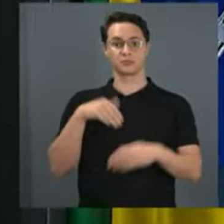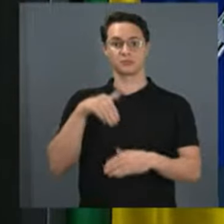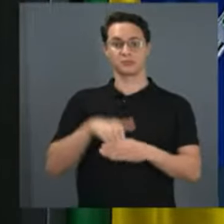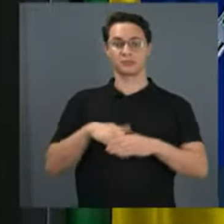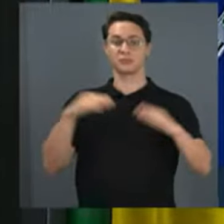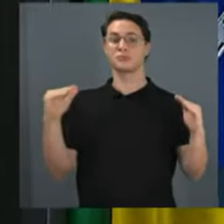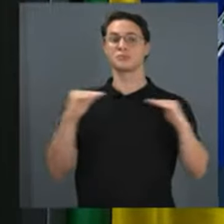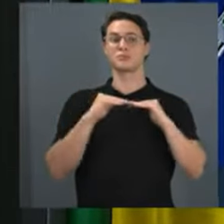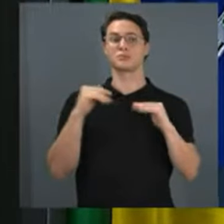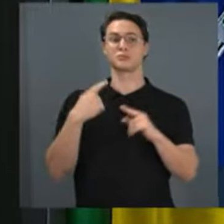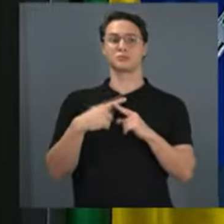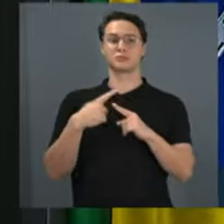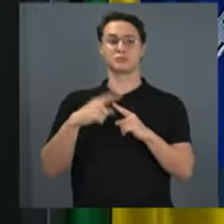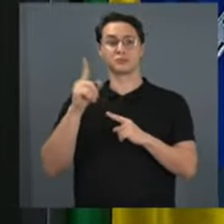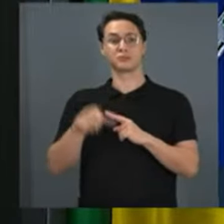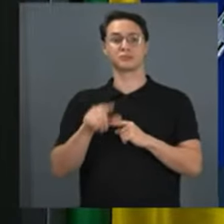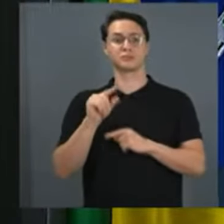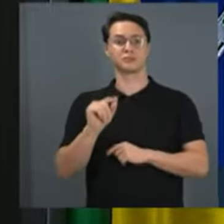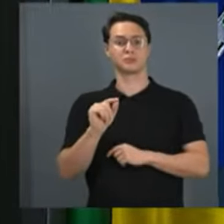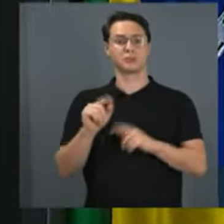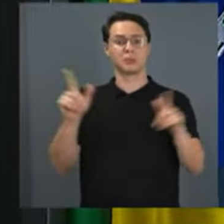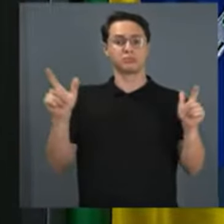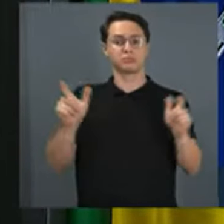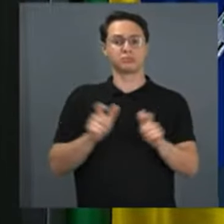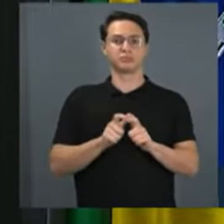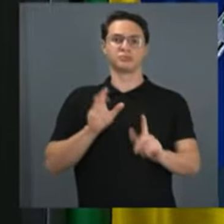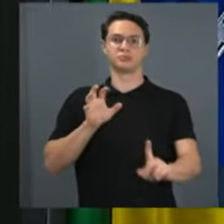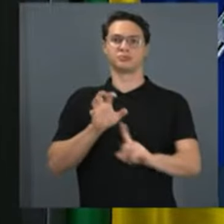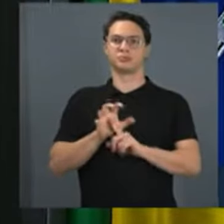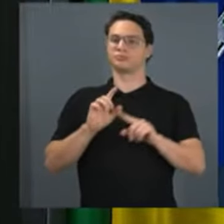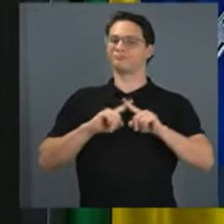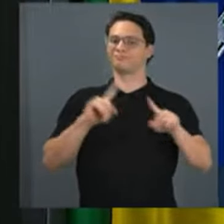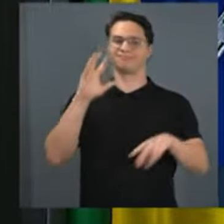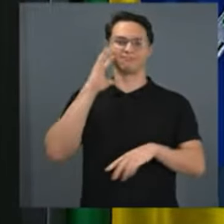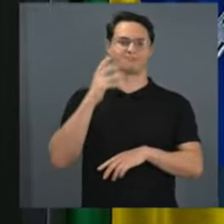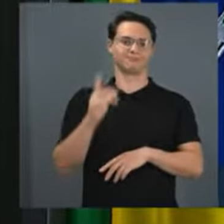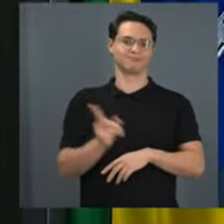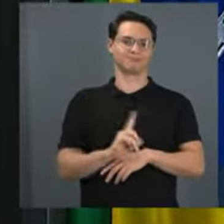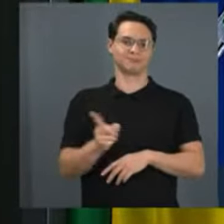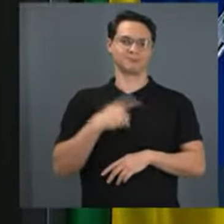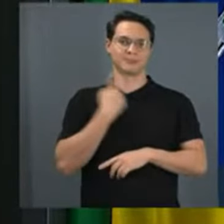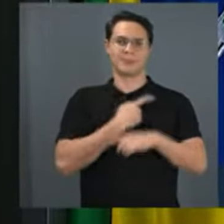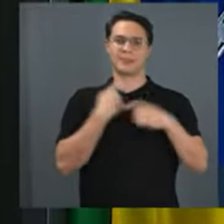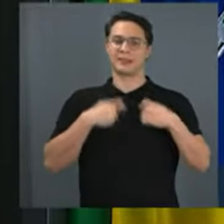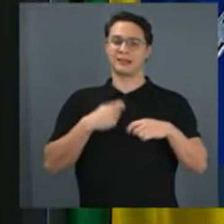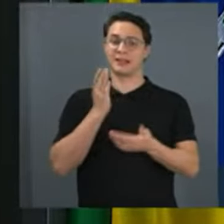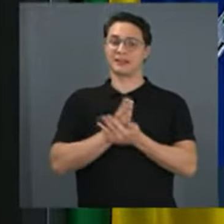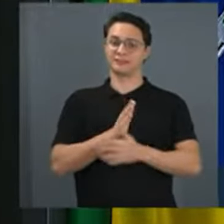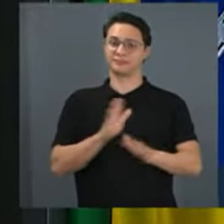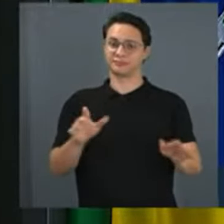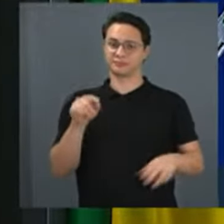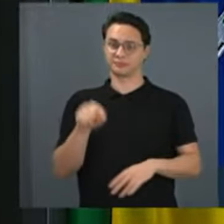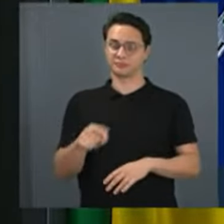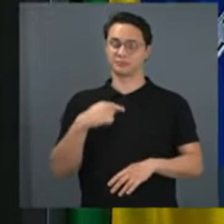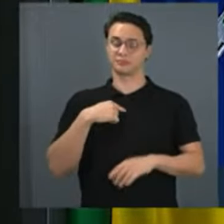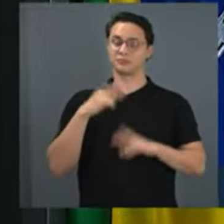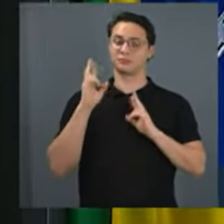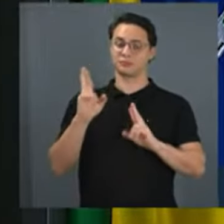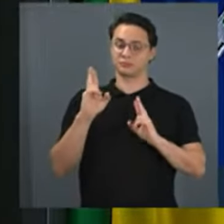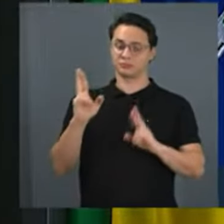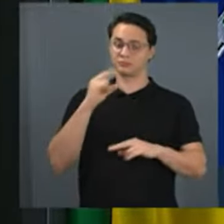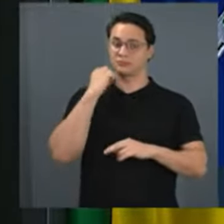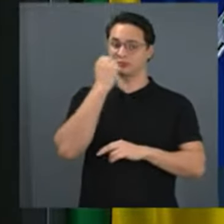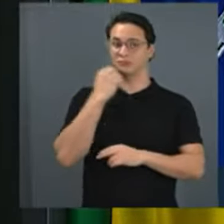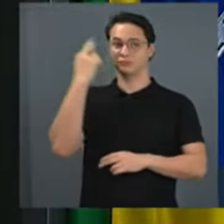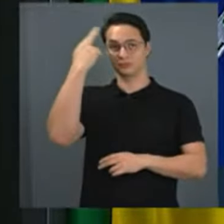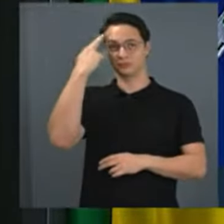porque minimiza bastante o impacto, mas não resolve. Nós vamos ter que acabar. Eu espero que o senador